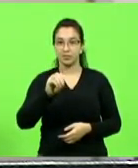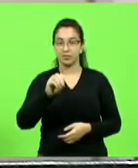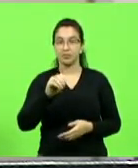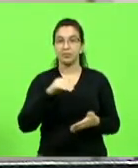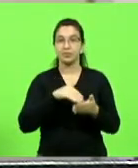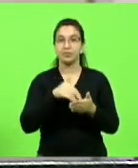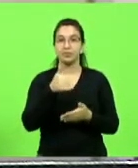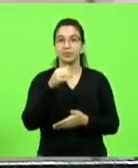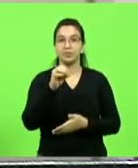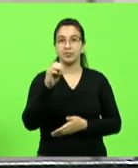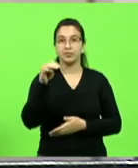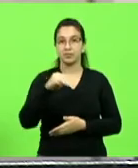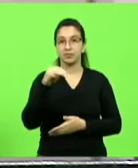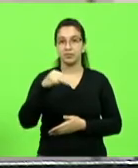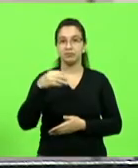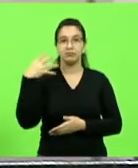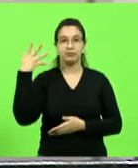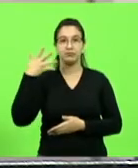minutos, deputado.